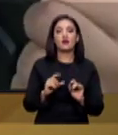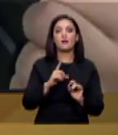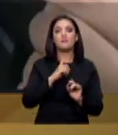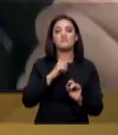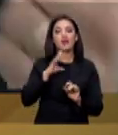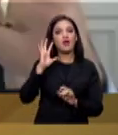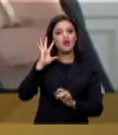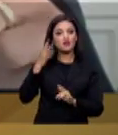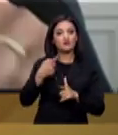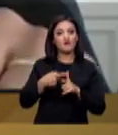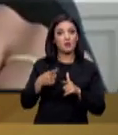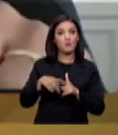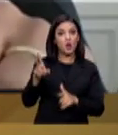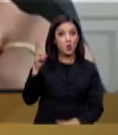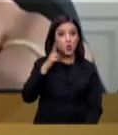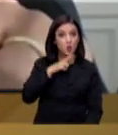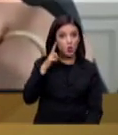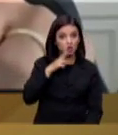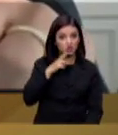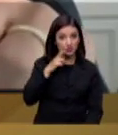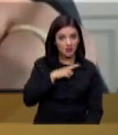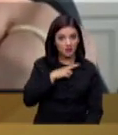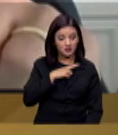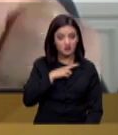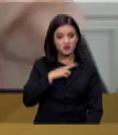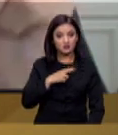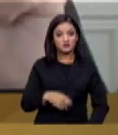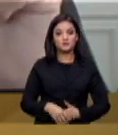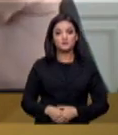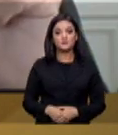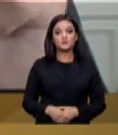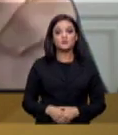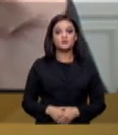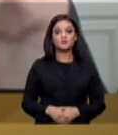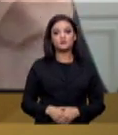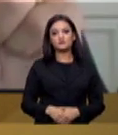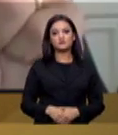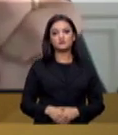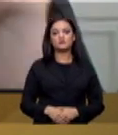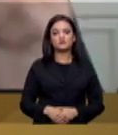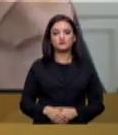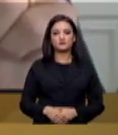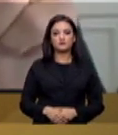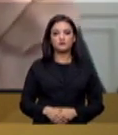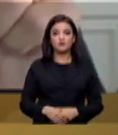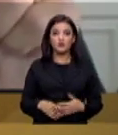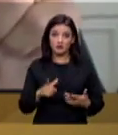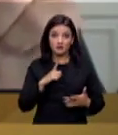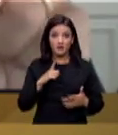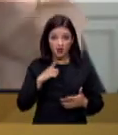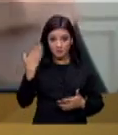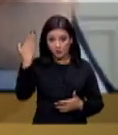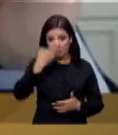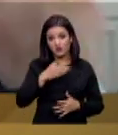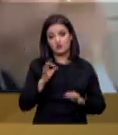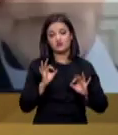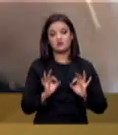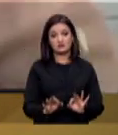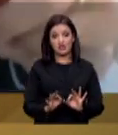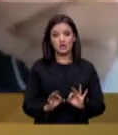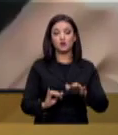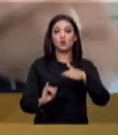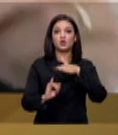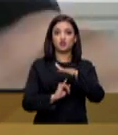emergenciais, e ficou comprovado, as necessidades emergenciais estão comprovadas no Instituto de